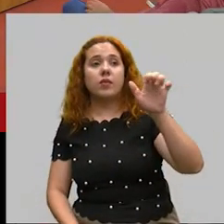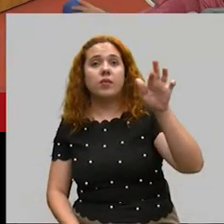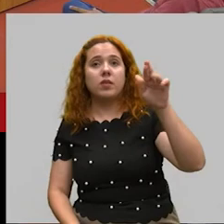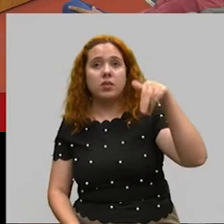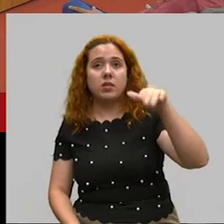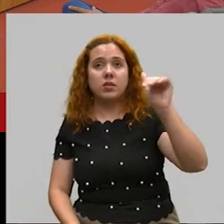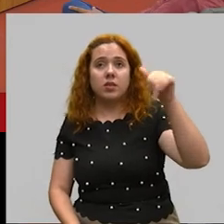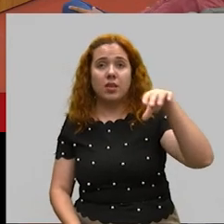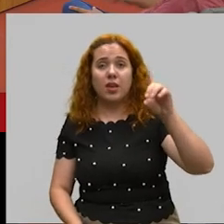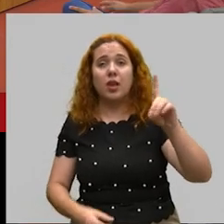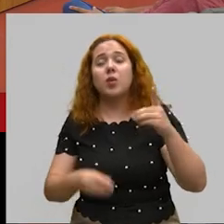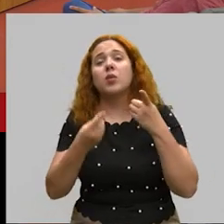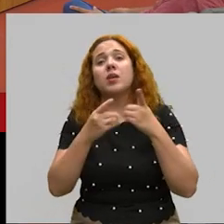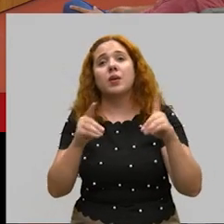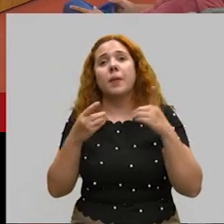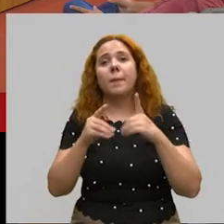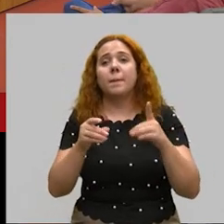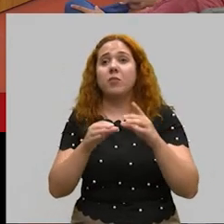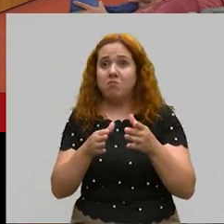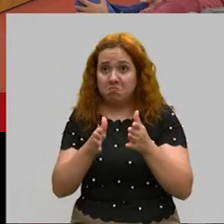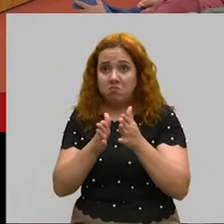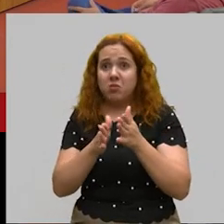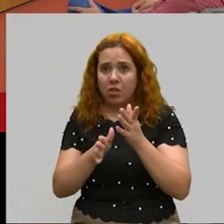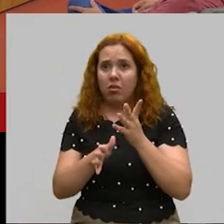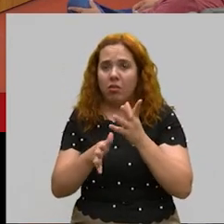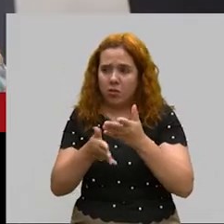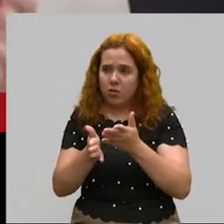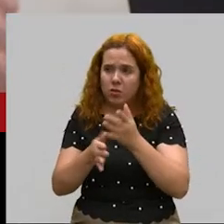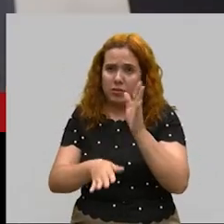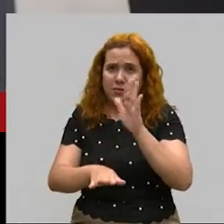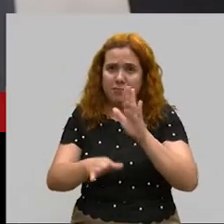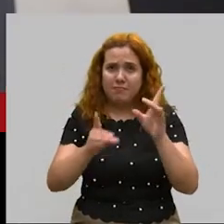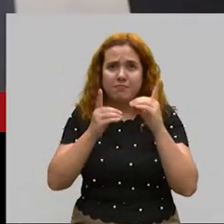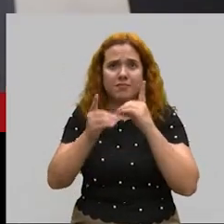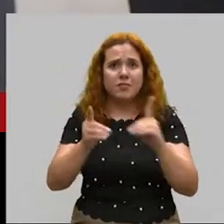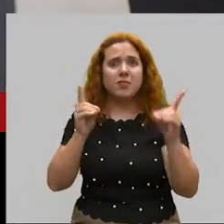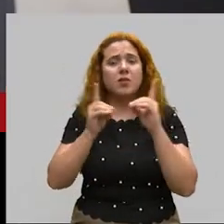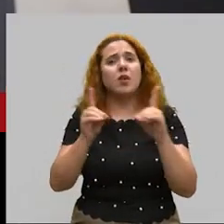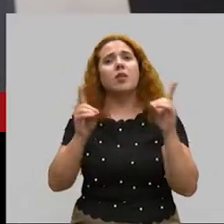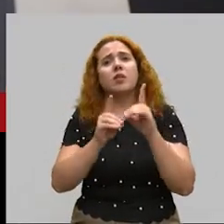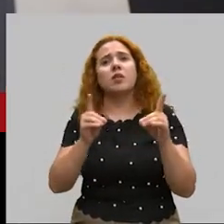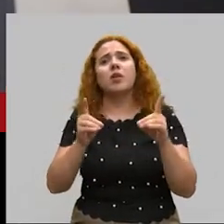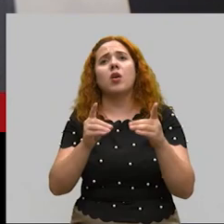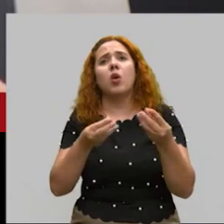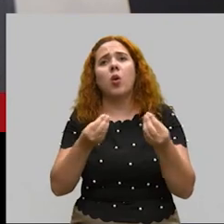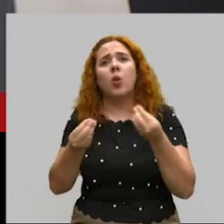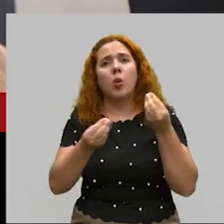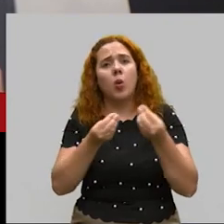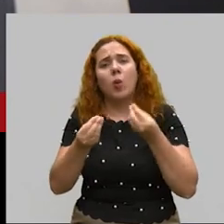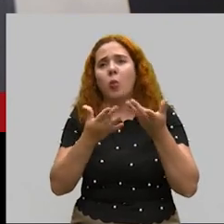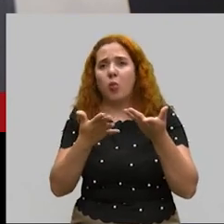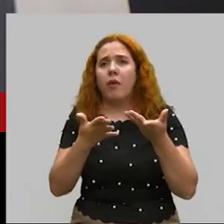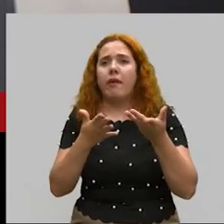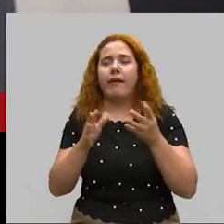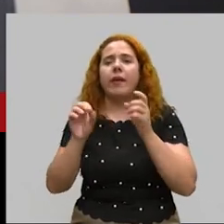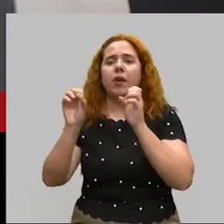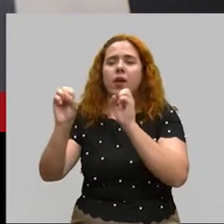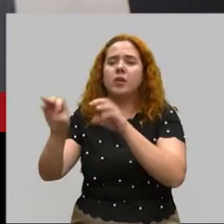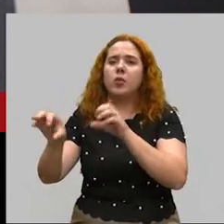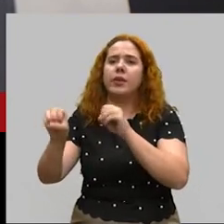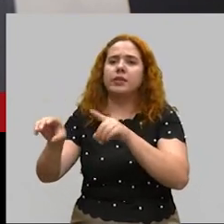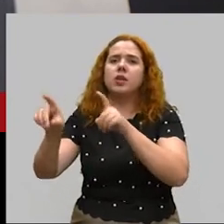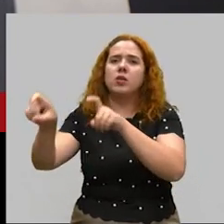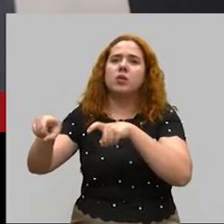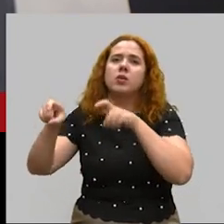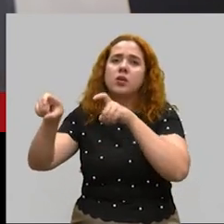público sobre educação no campo foi muito amplo né nós debatemos de forma estrutural educação no campo e aí de fato Fernando eu